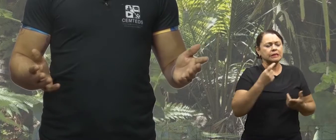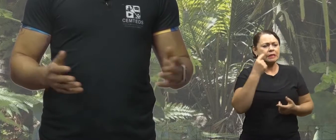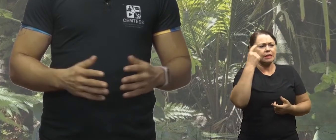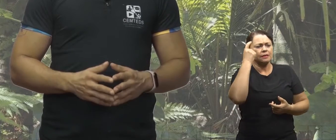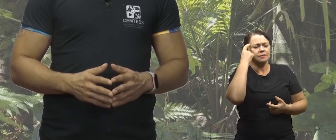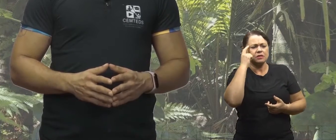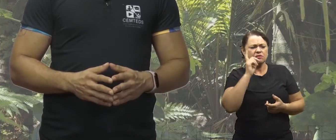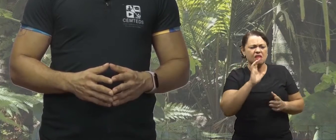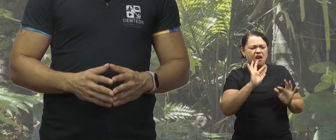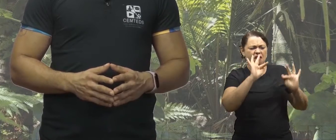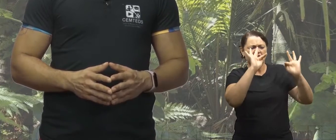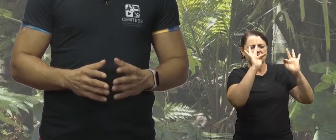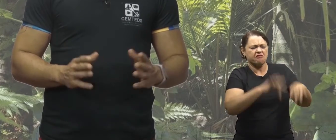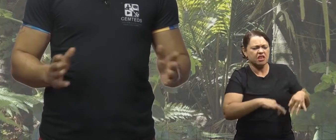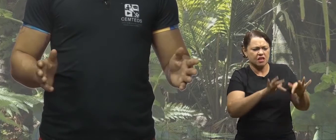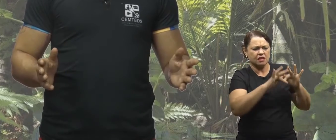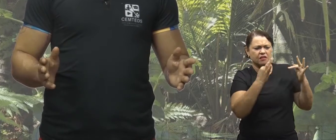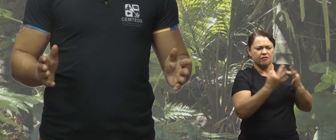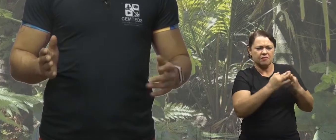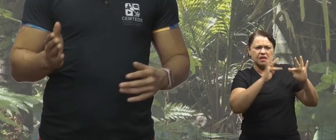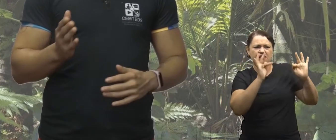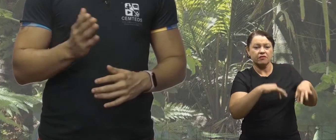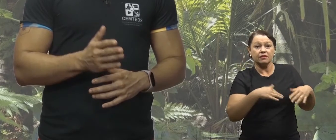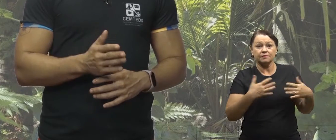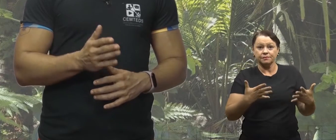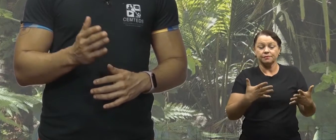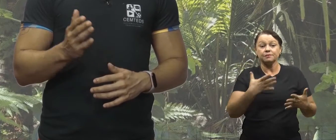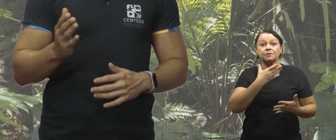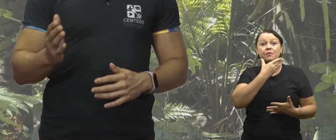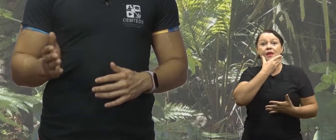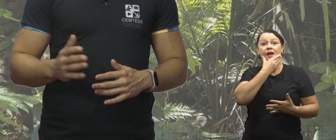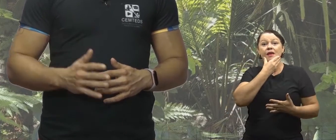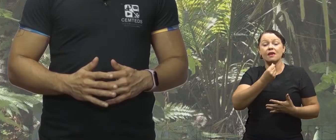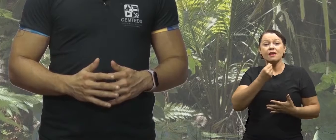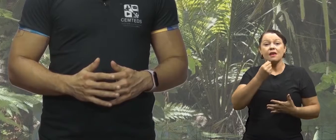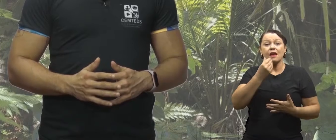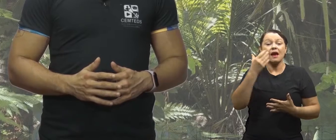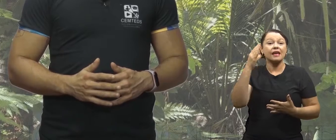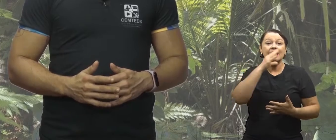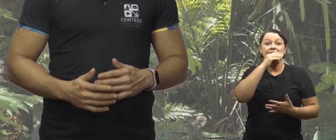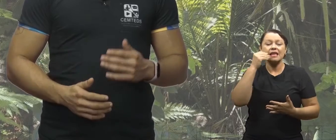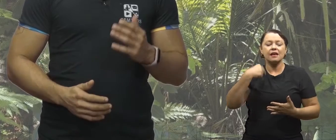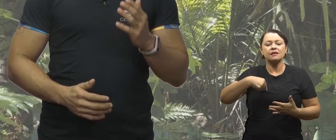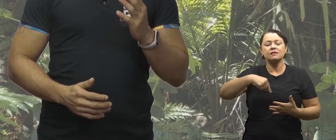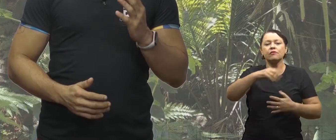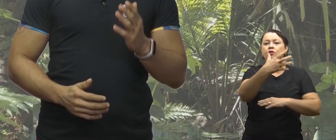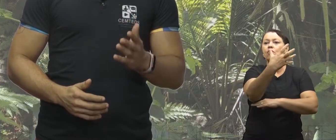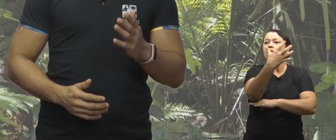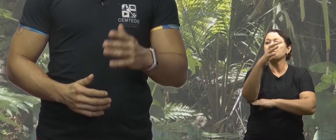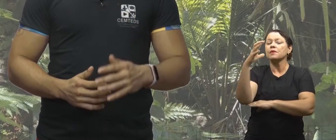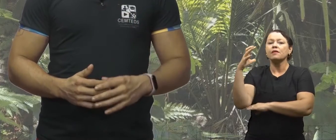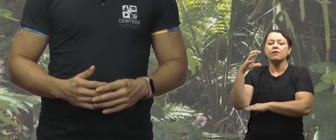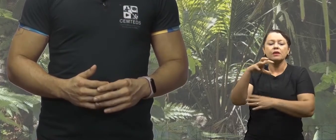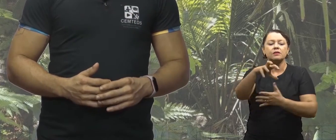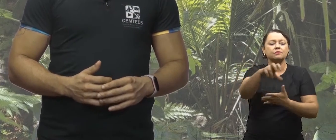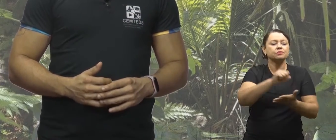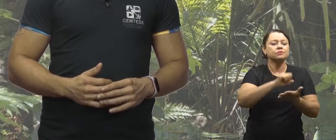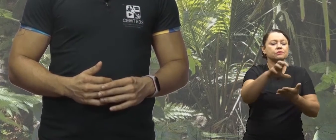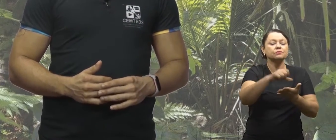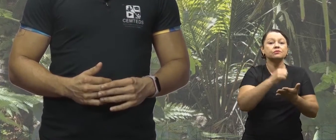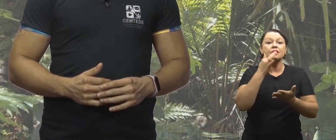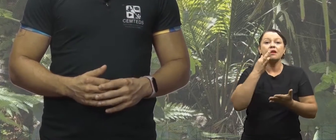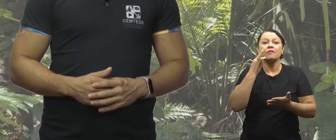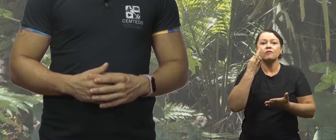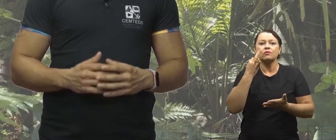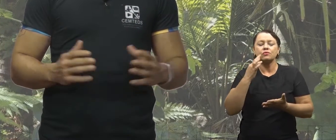decidiu acabar com aquela história. Um dia, o menino foi colher frutos na floresta e uma cobra venenosa mordeu